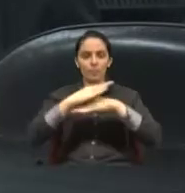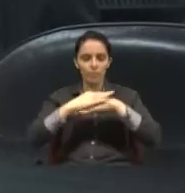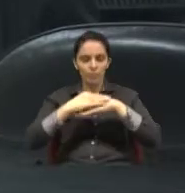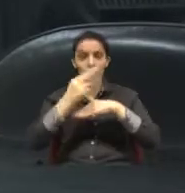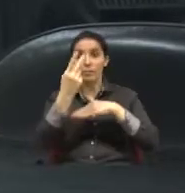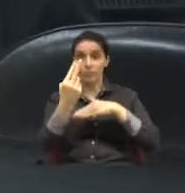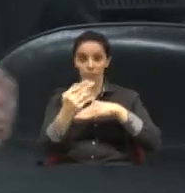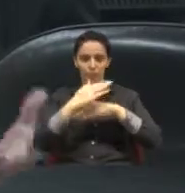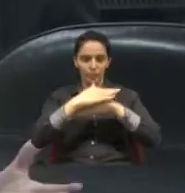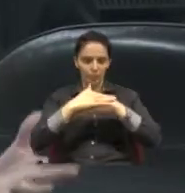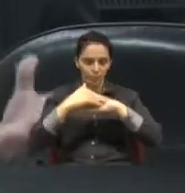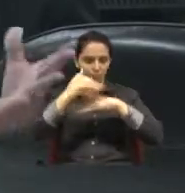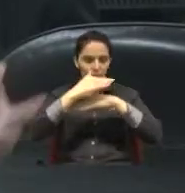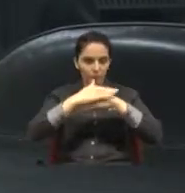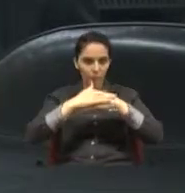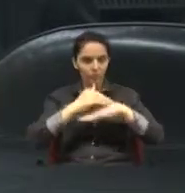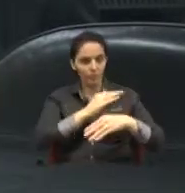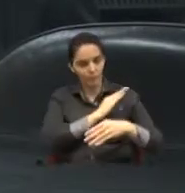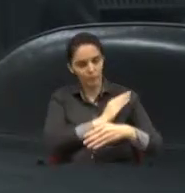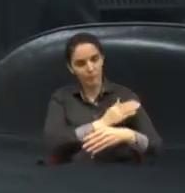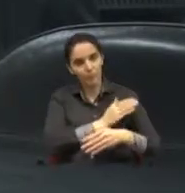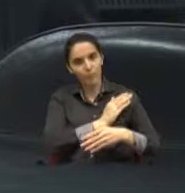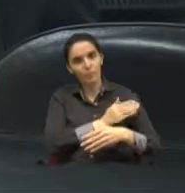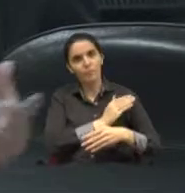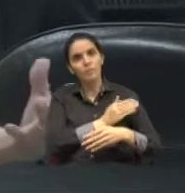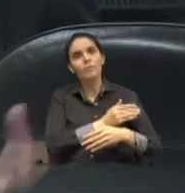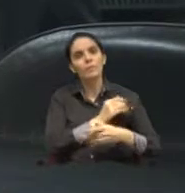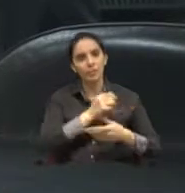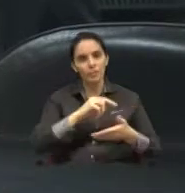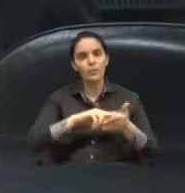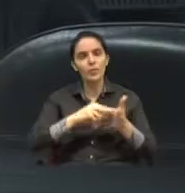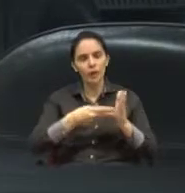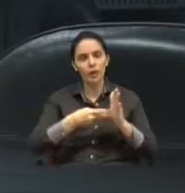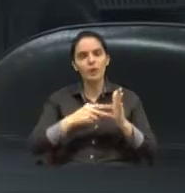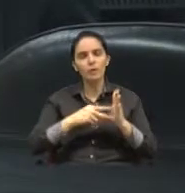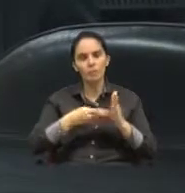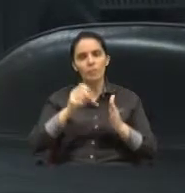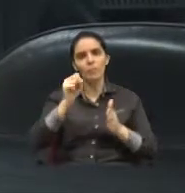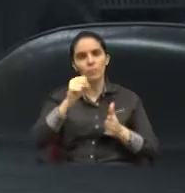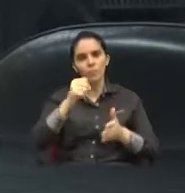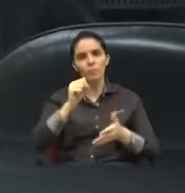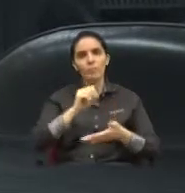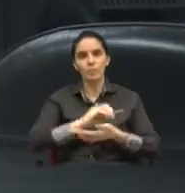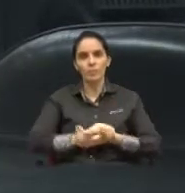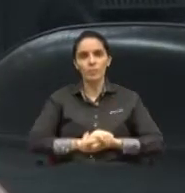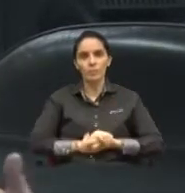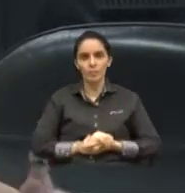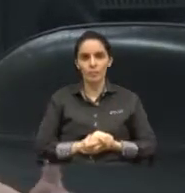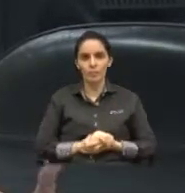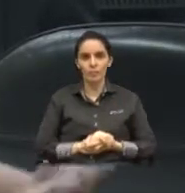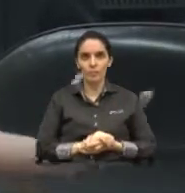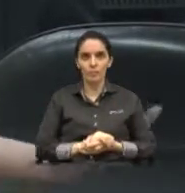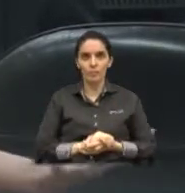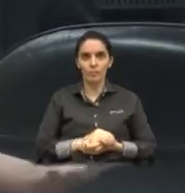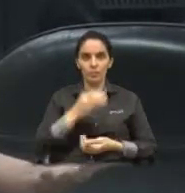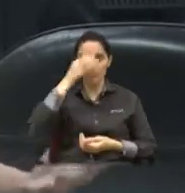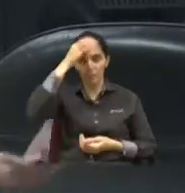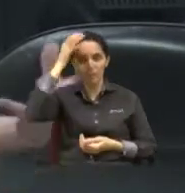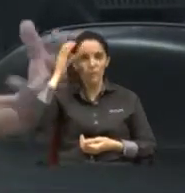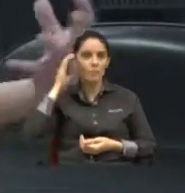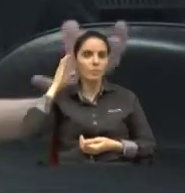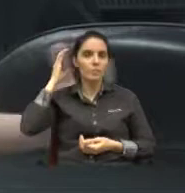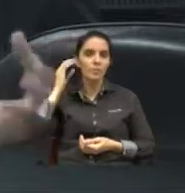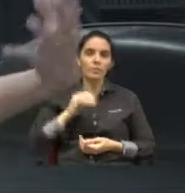corações daqueles que ficaram e que sabiam de toda a sua luta. Então, eu espero que essa medalha,